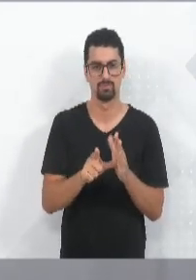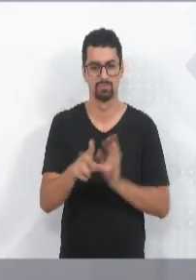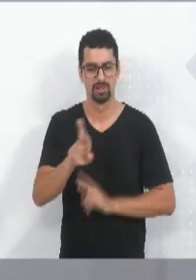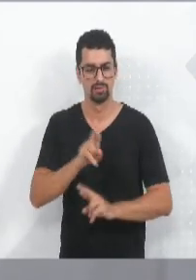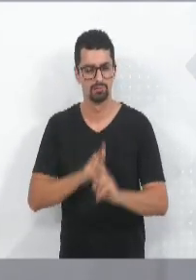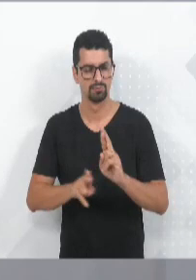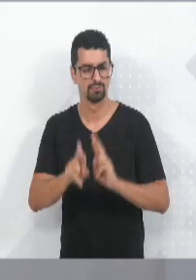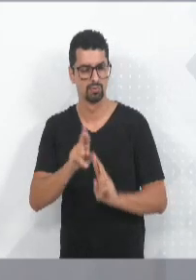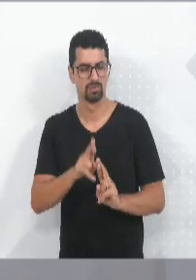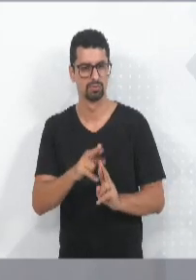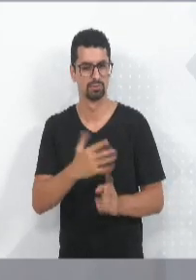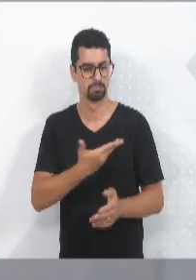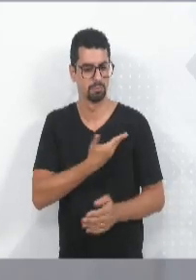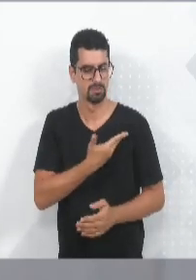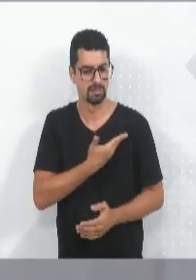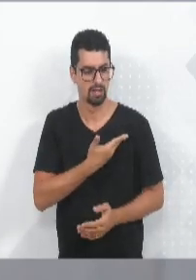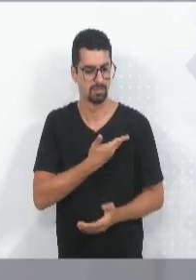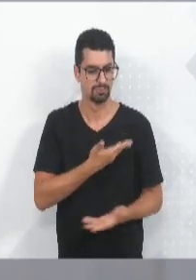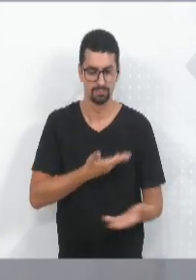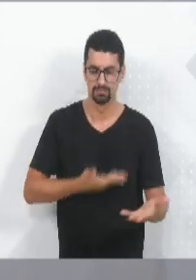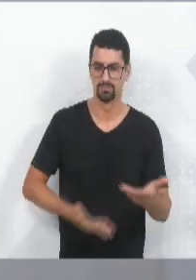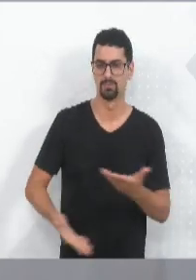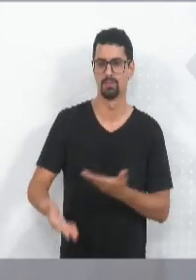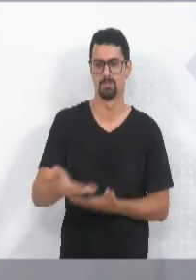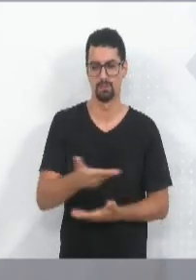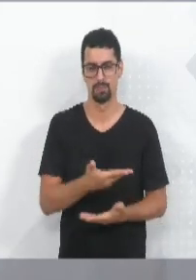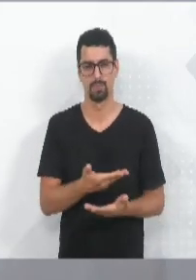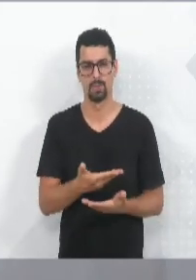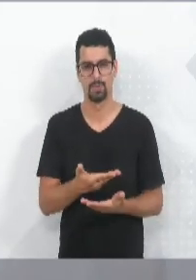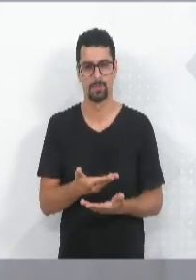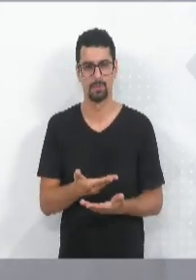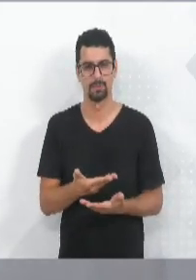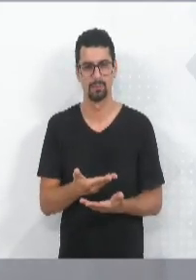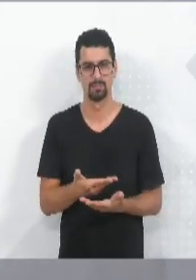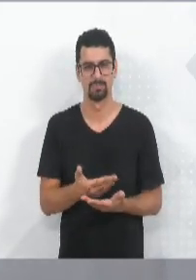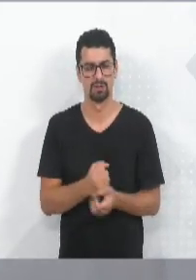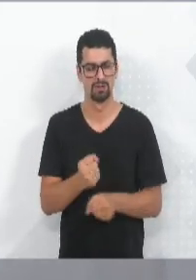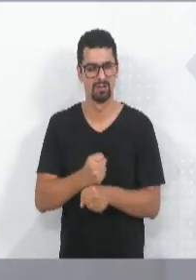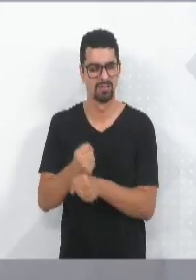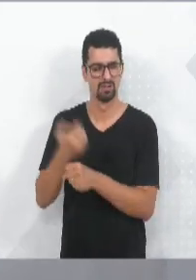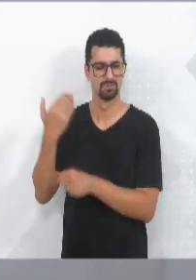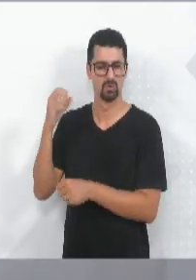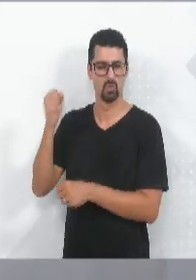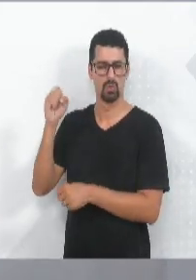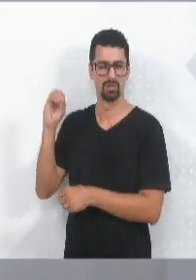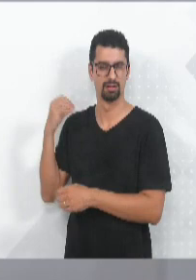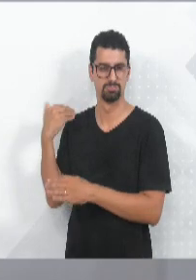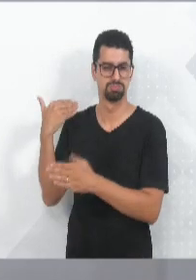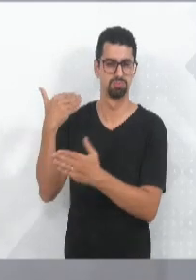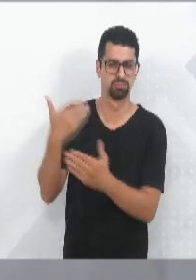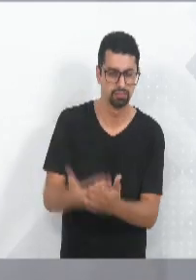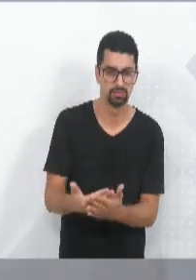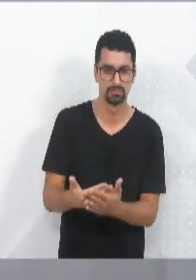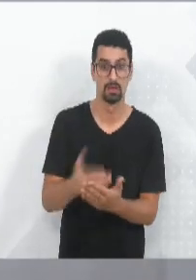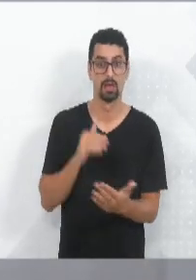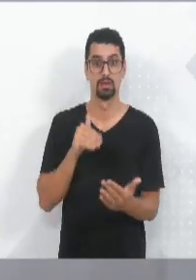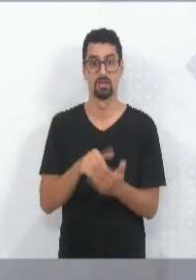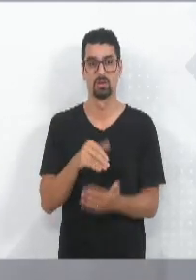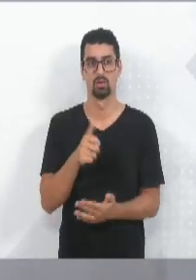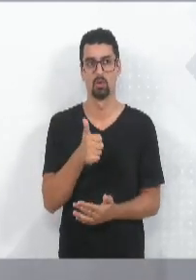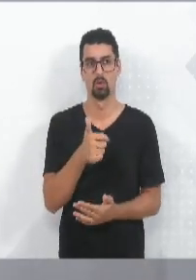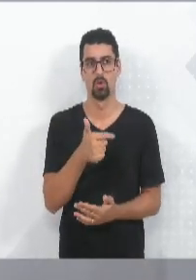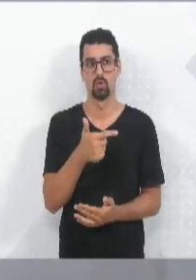laços de fraternidade entre os irmãos né isso desde a década de 80 até que então em 2012